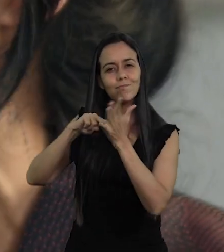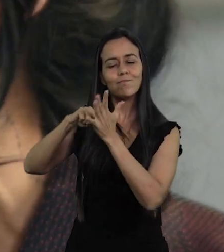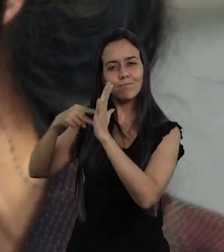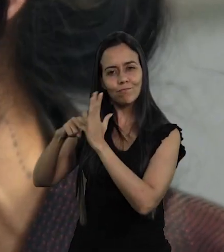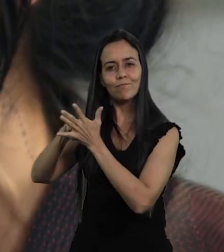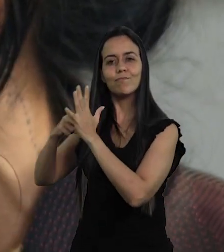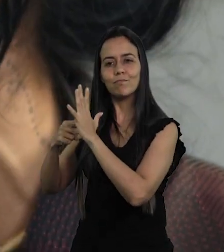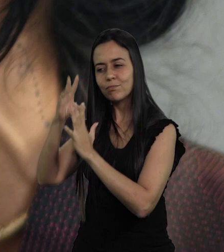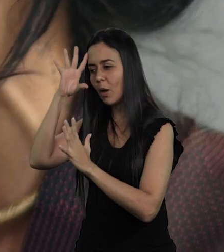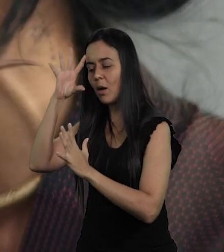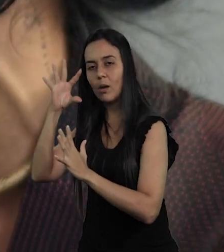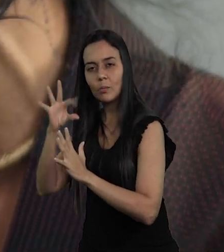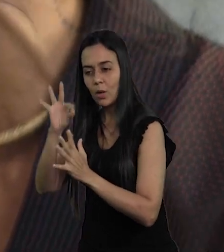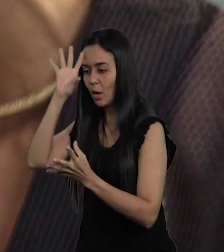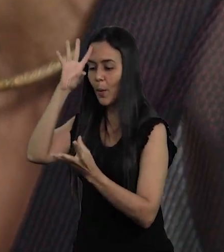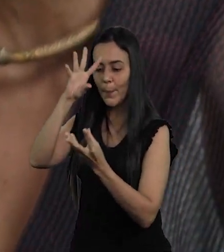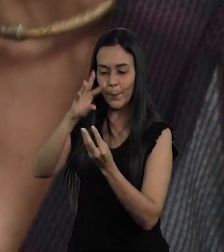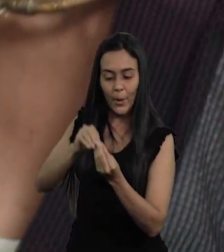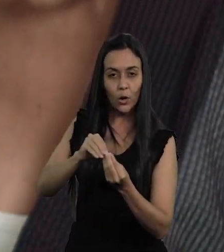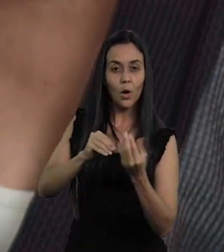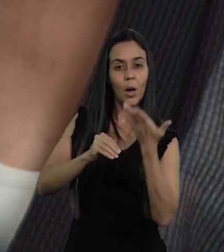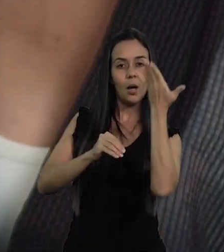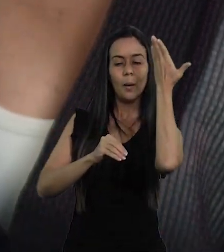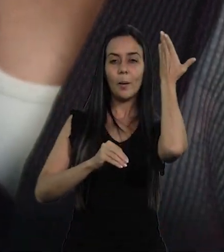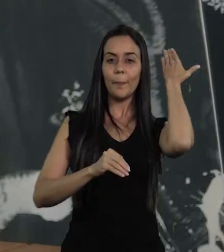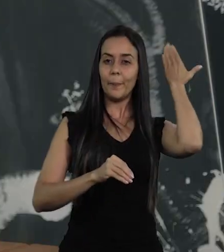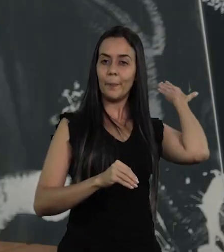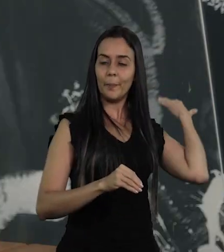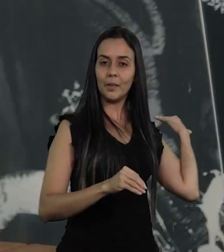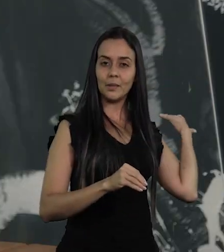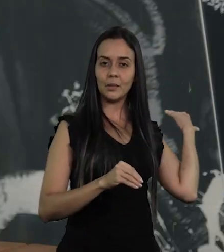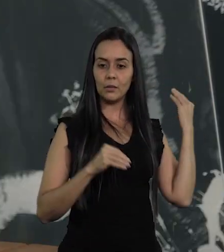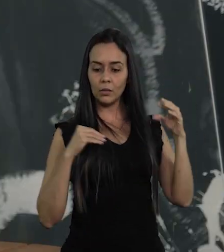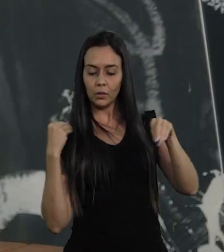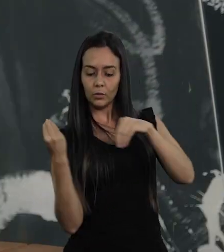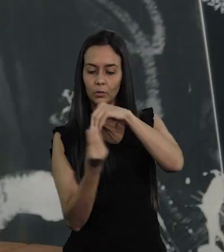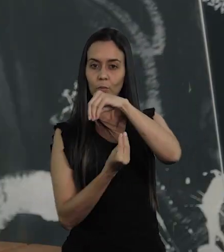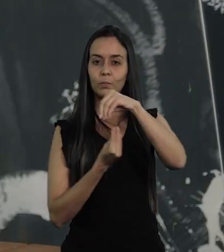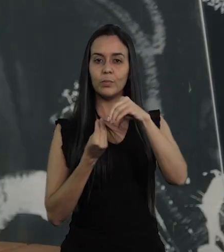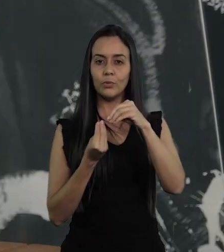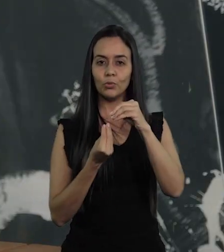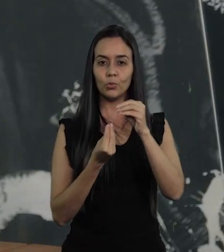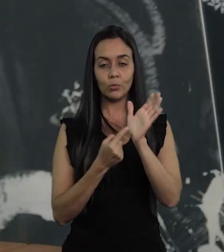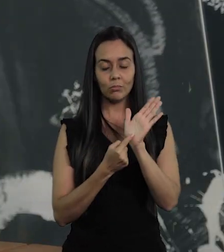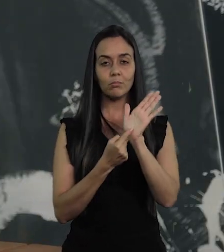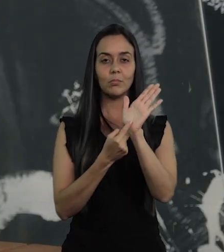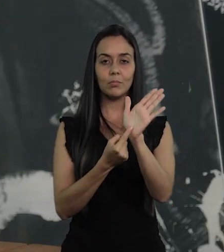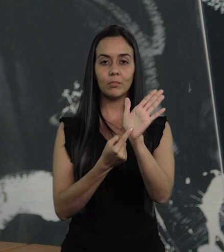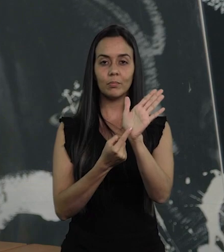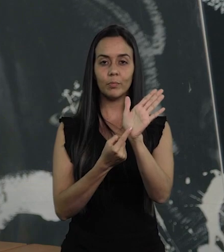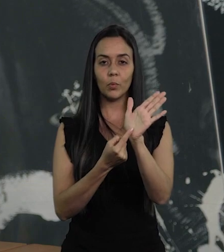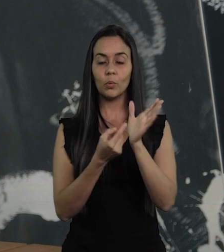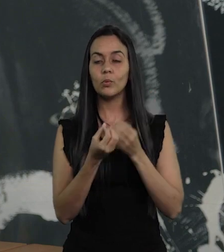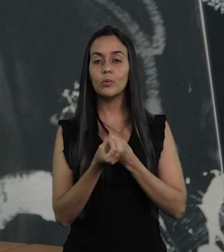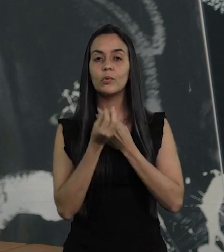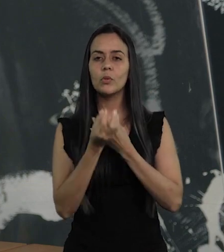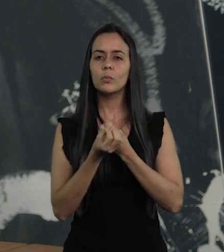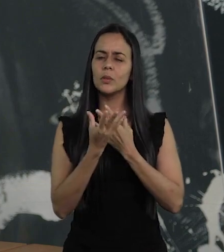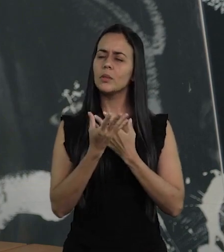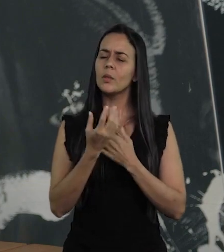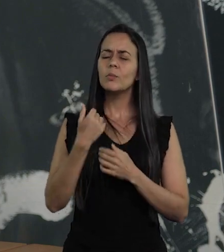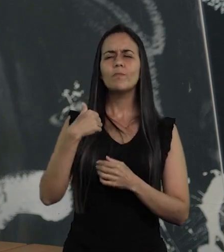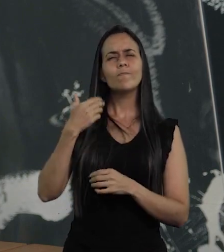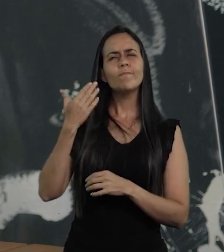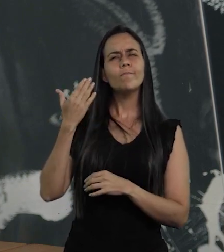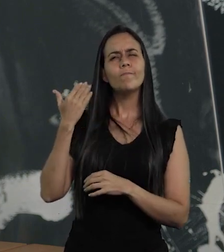as memórias, com as ancestralidades, né? Mas o Dalí tinha uma história que um dia ele foi num evento assim, mas